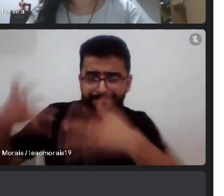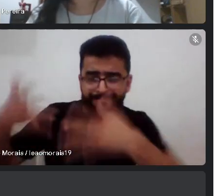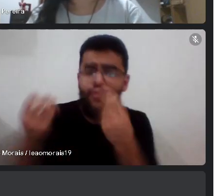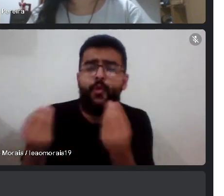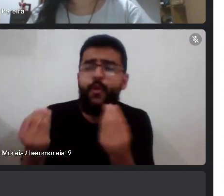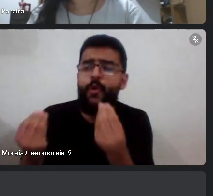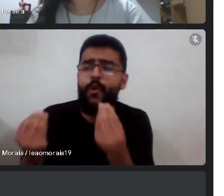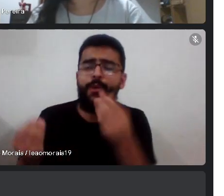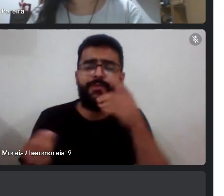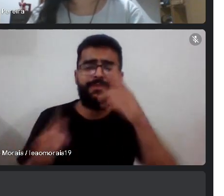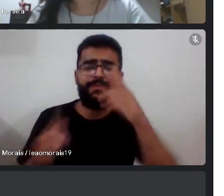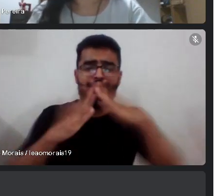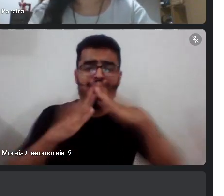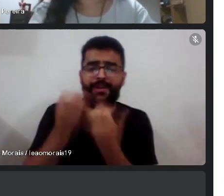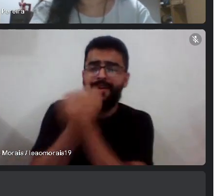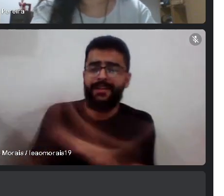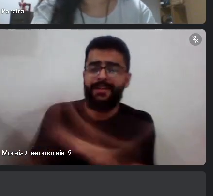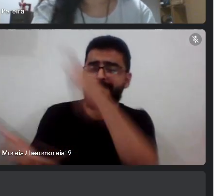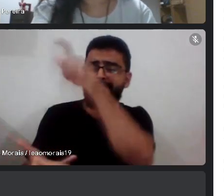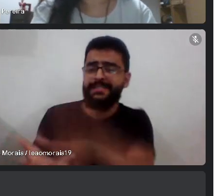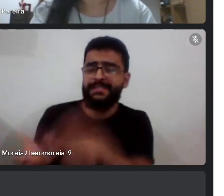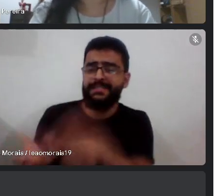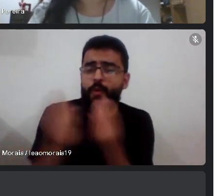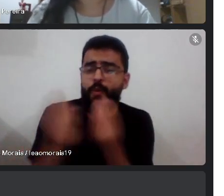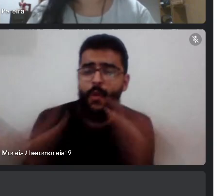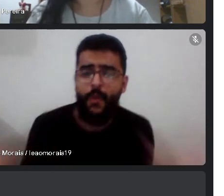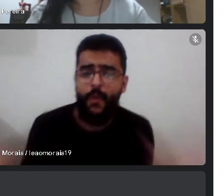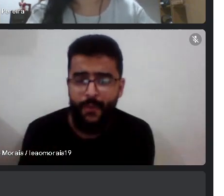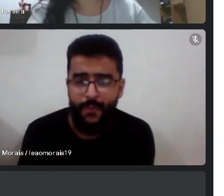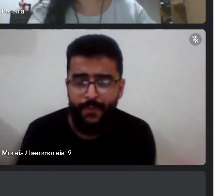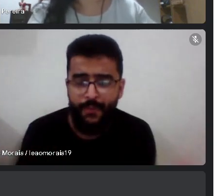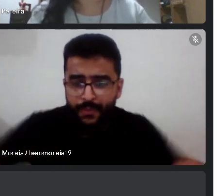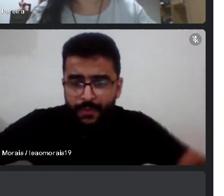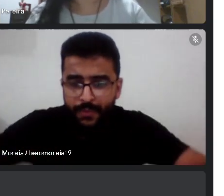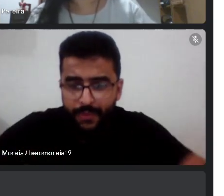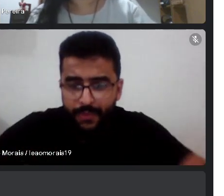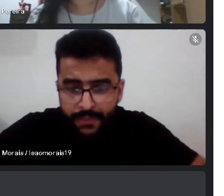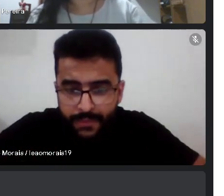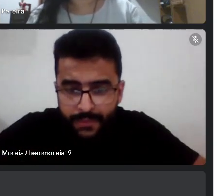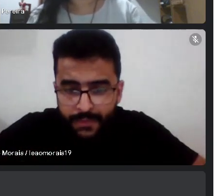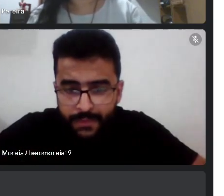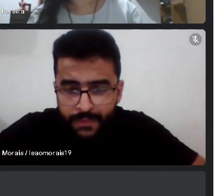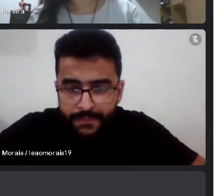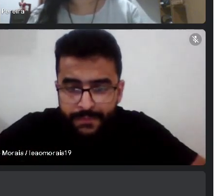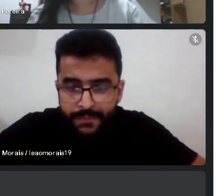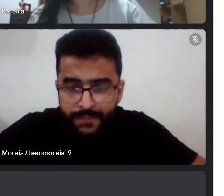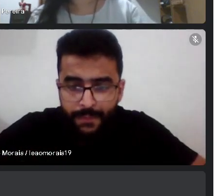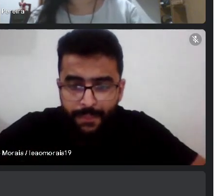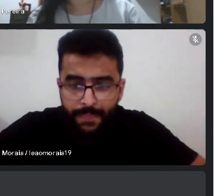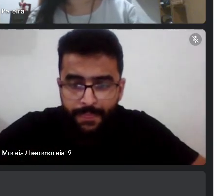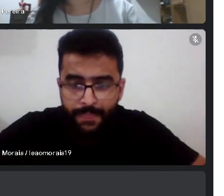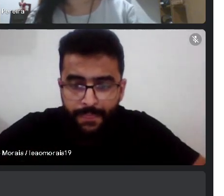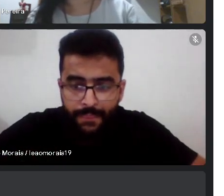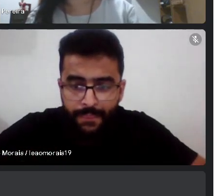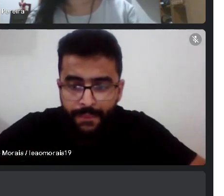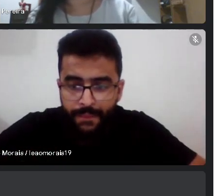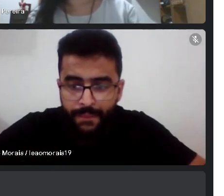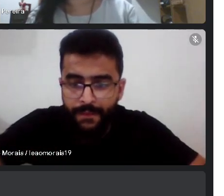A pergunta acho que é essa: um estudante de 16 anos surdos, infelizmente ainda não domina a Libras. Como a escola pode contribuir nessa situação?